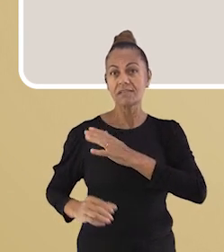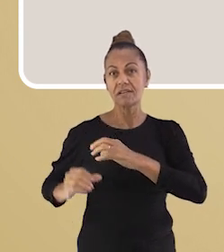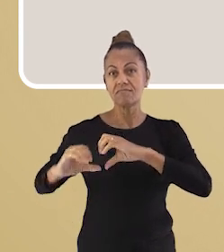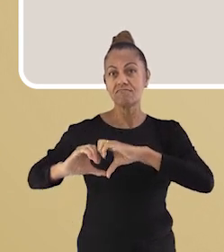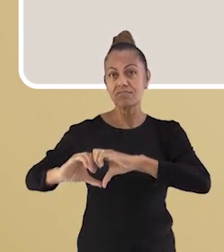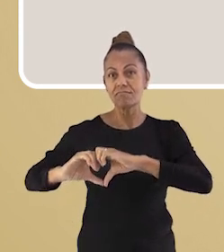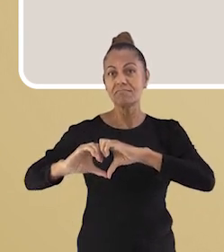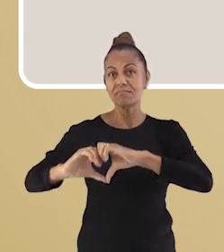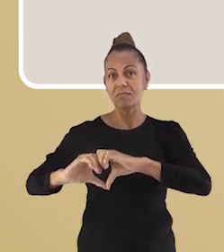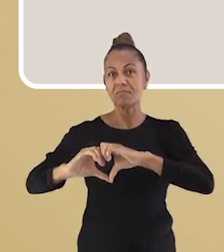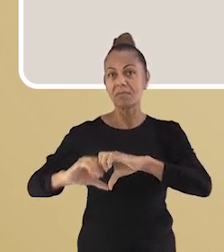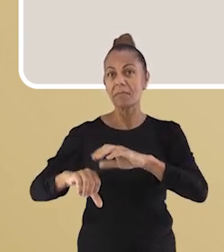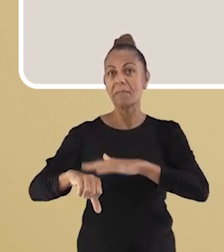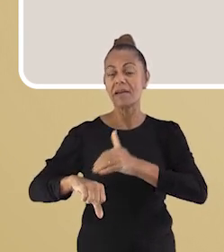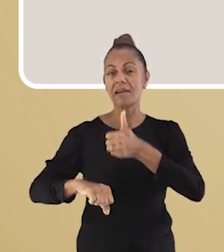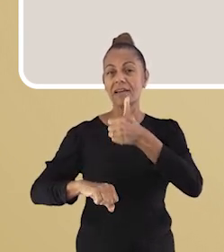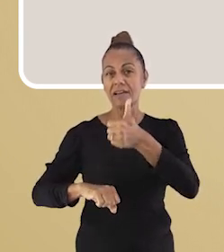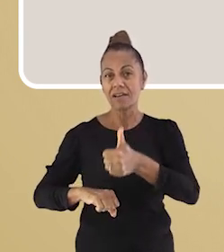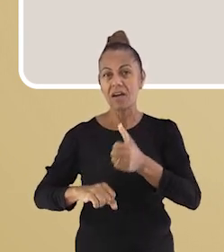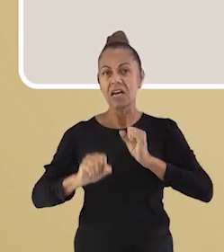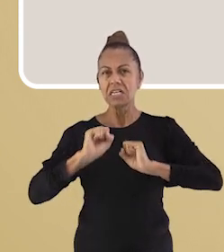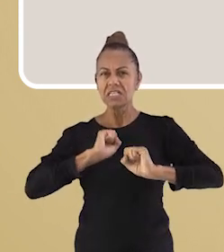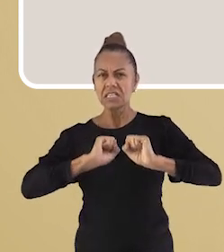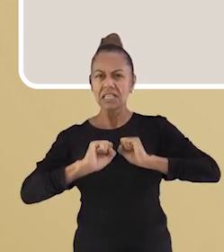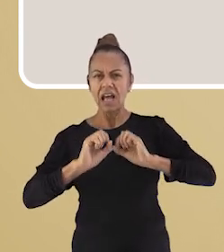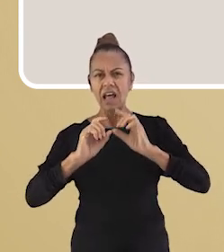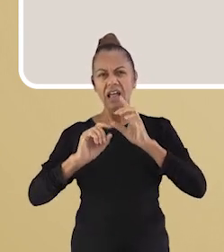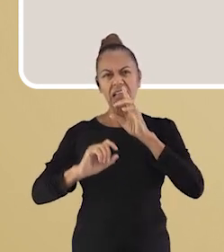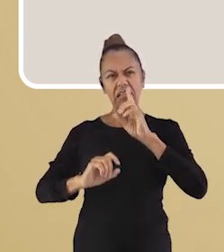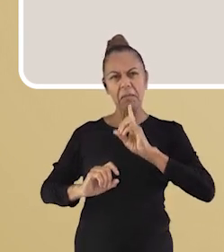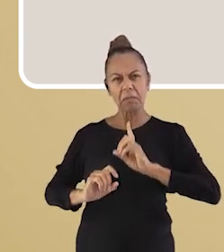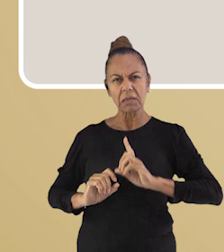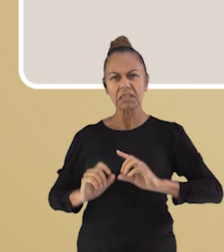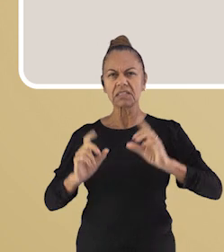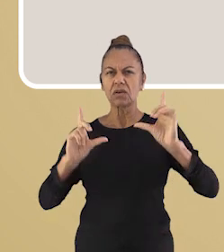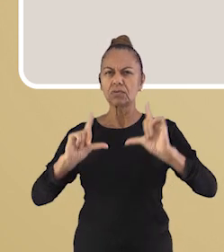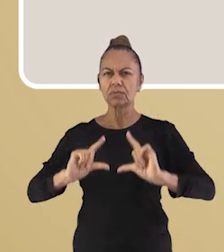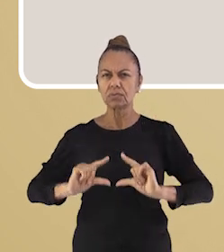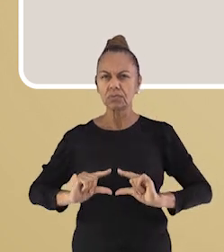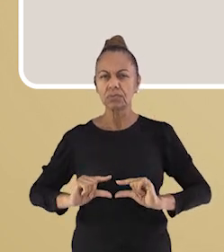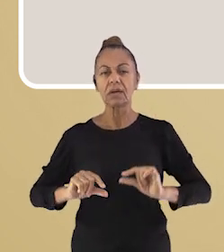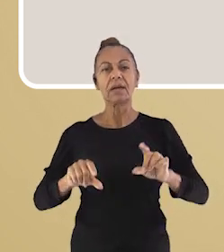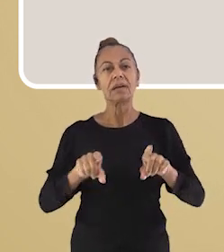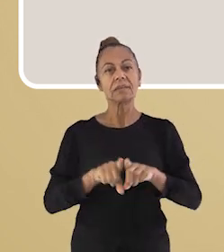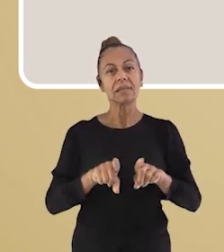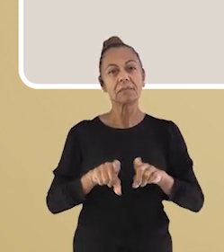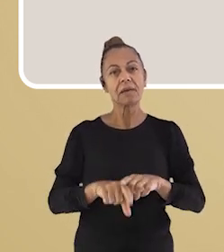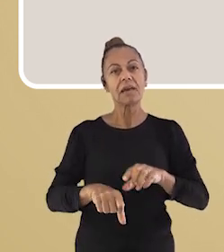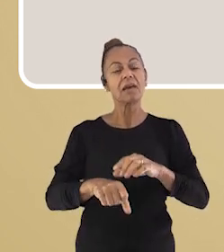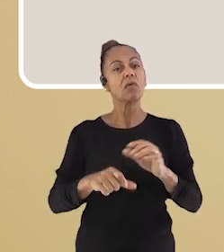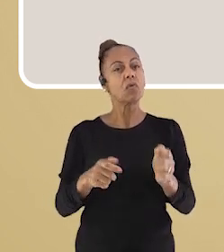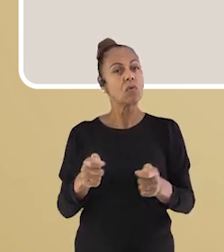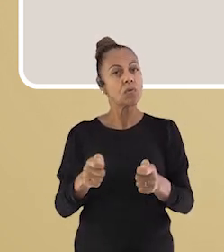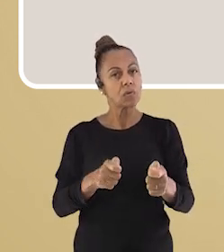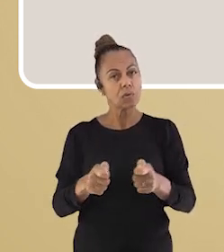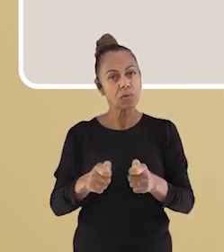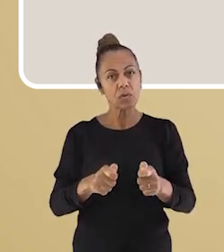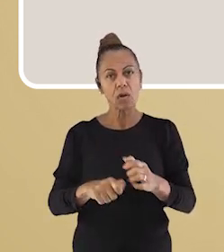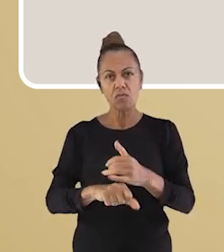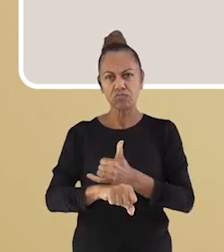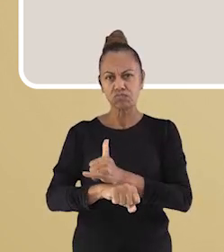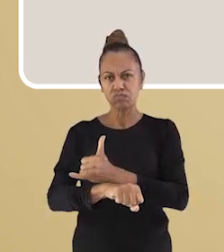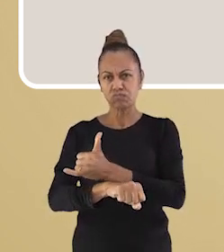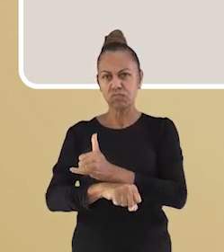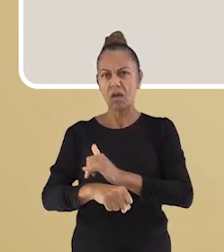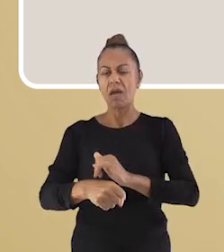fortalece os músculos, melhora a frequência dos batimentos cardíacos e circulação, reduz a ansiedade e a depressão e ainda evita